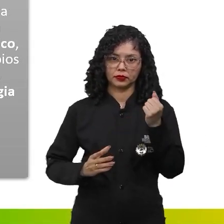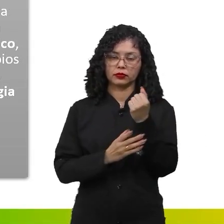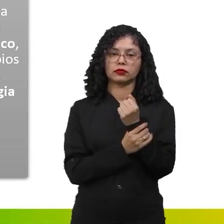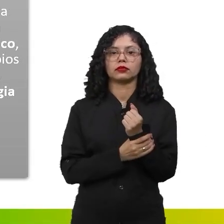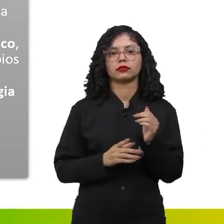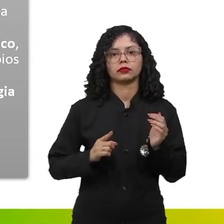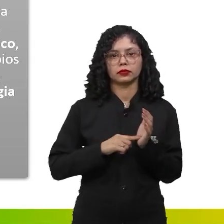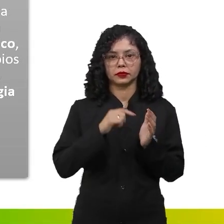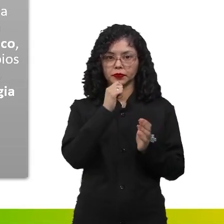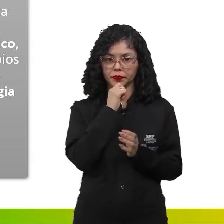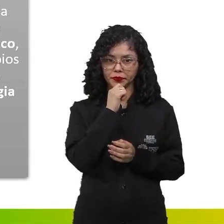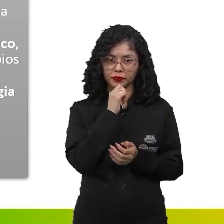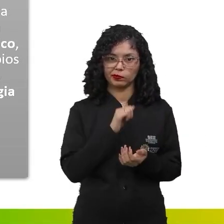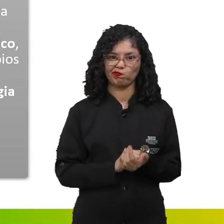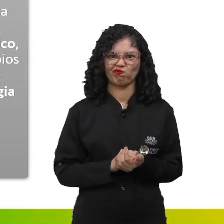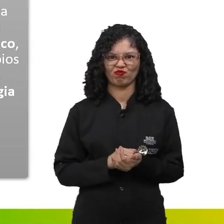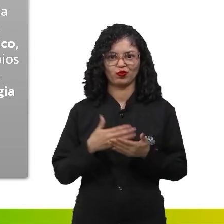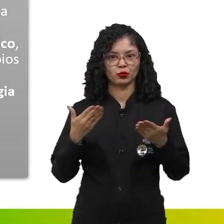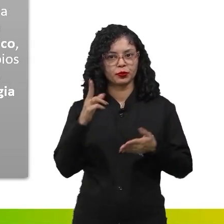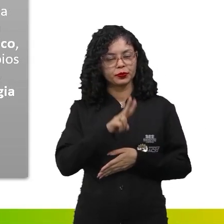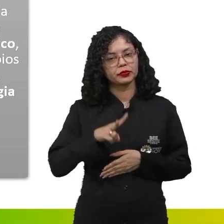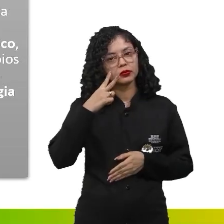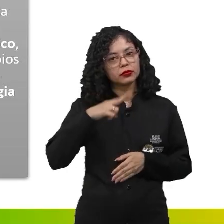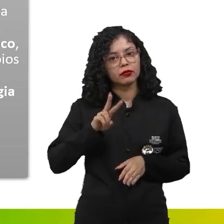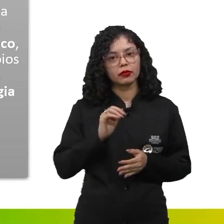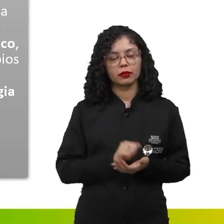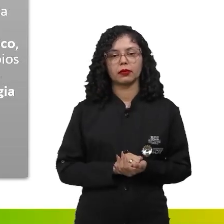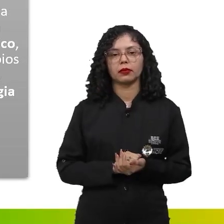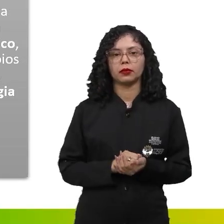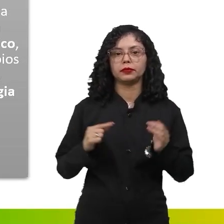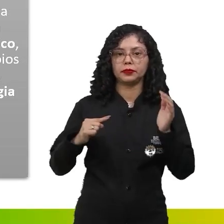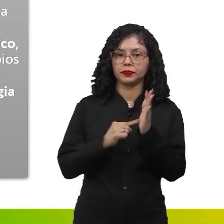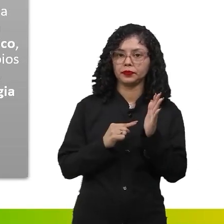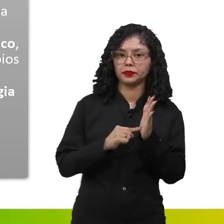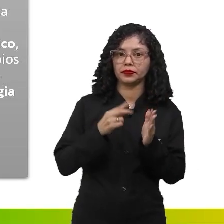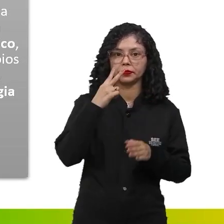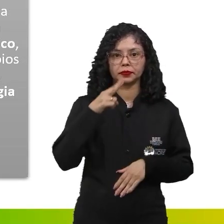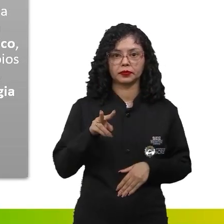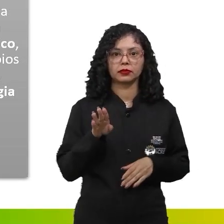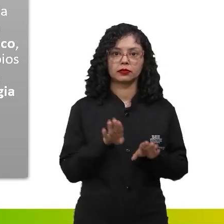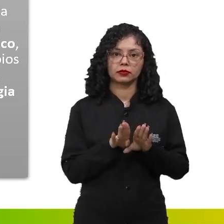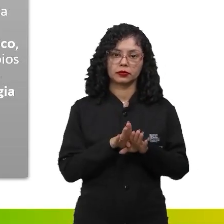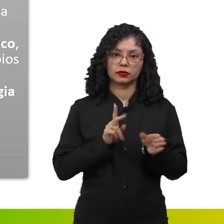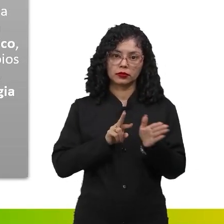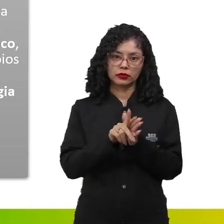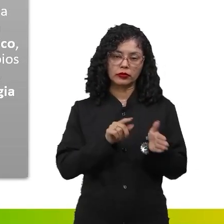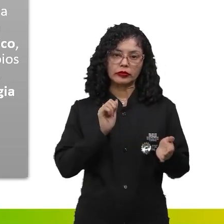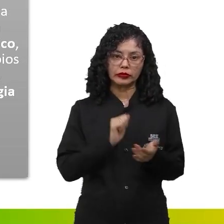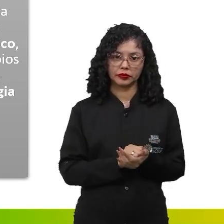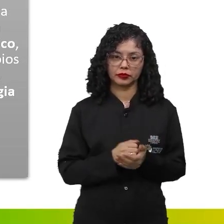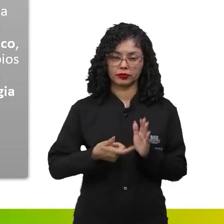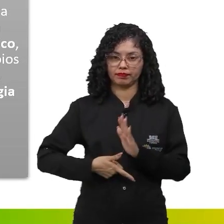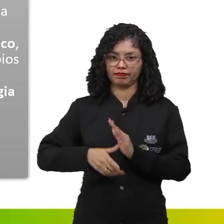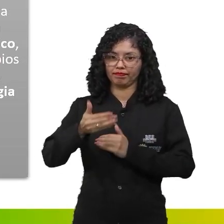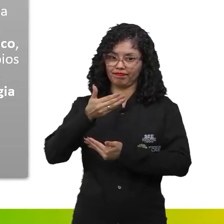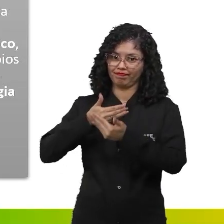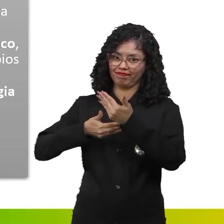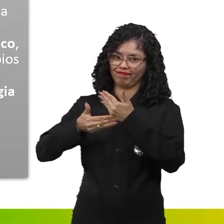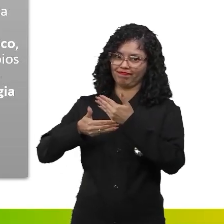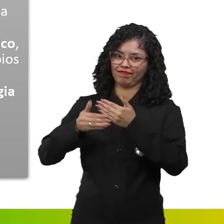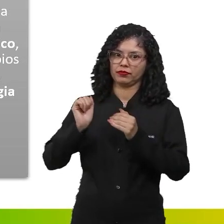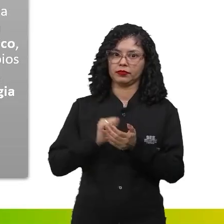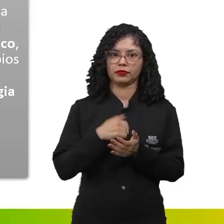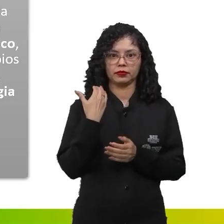a segurança das vacinas. A gente viu aí os motivos, tá? Então, do ponto de vista biológico, ele é um retrocesso